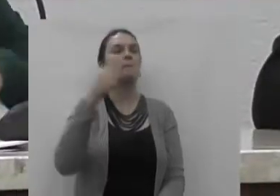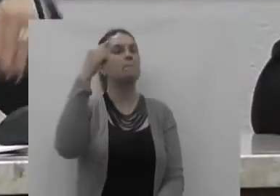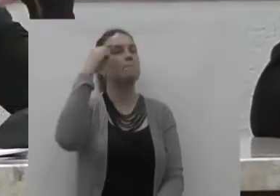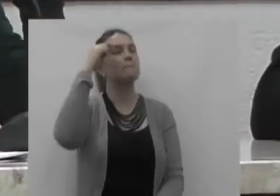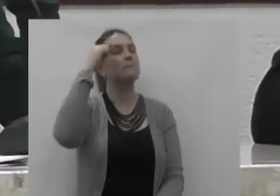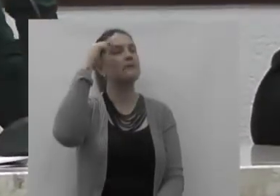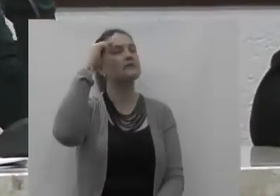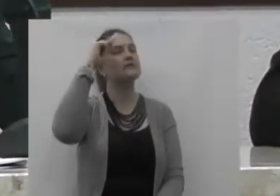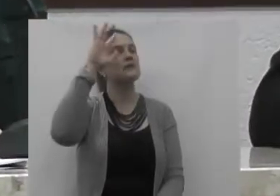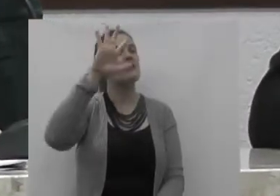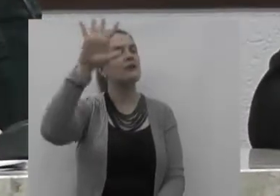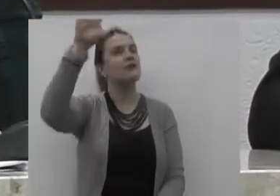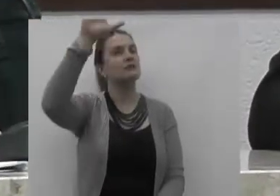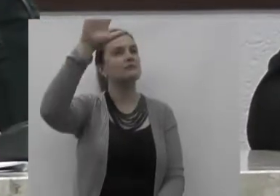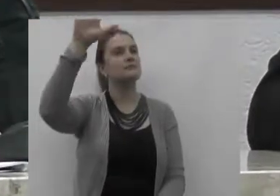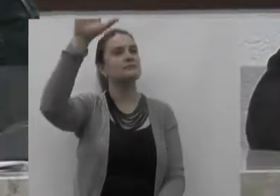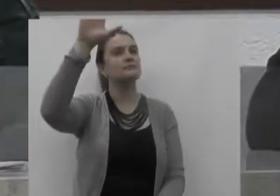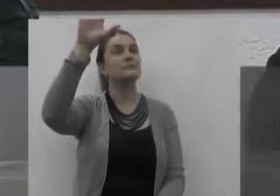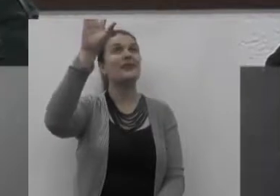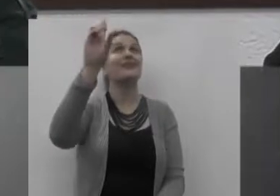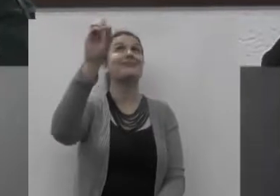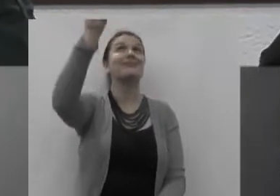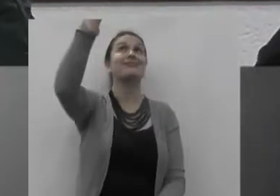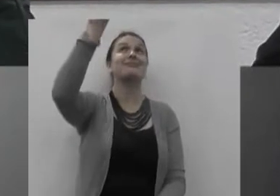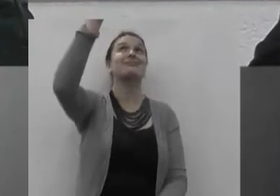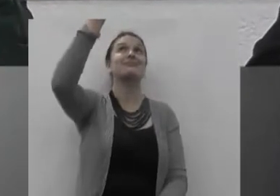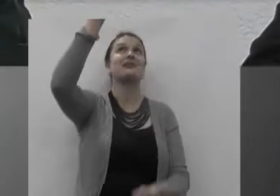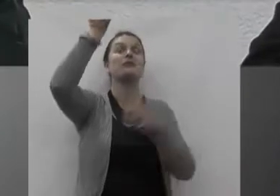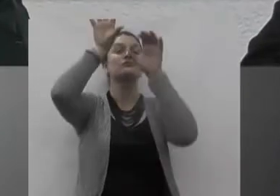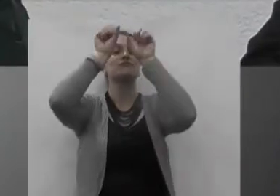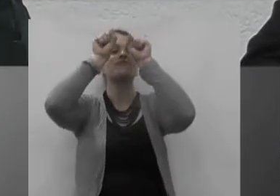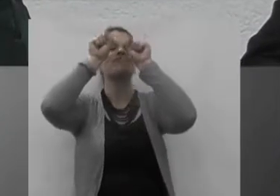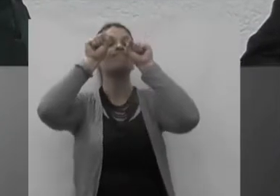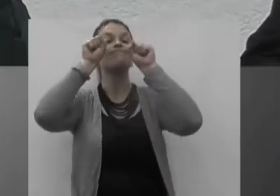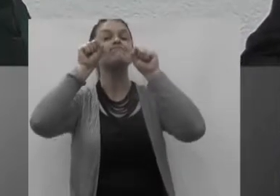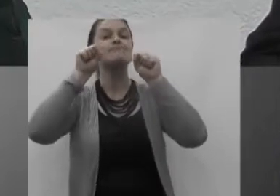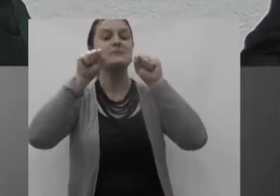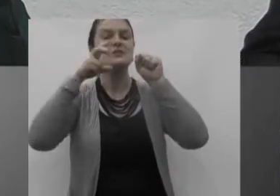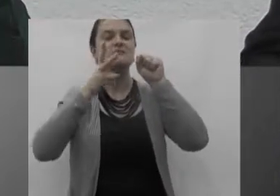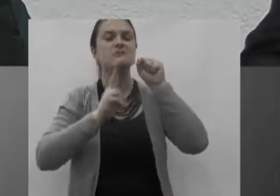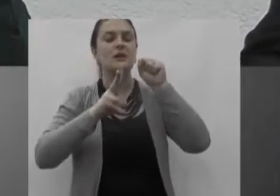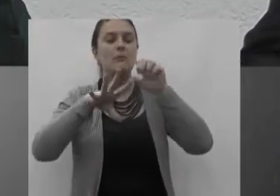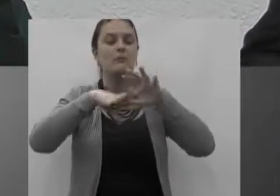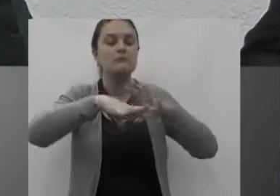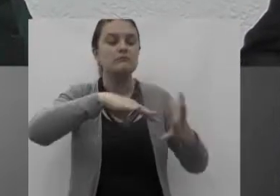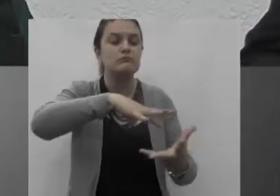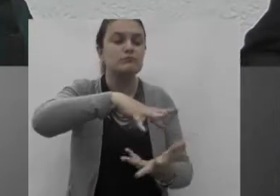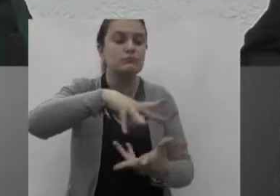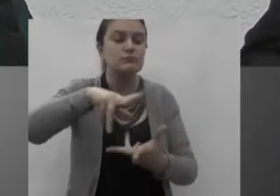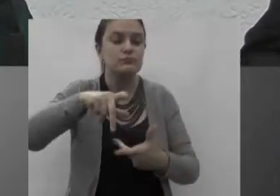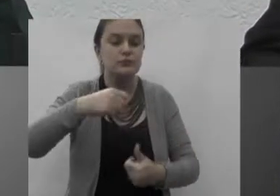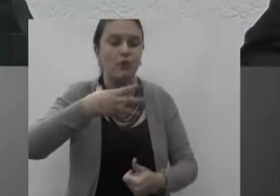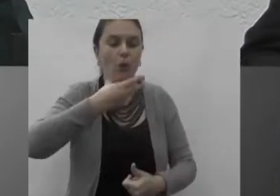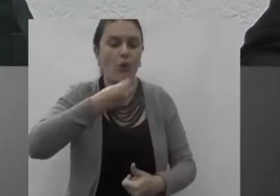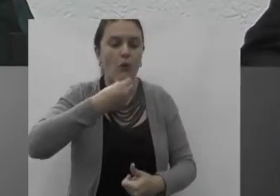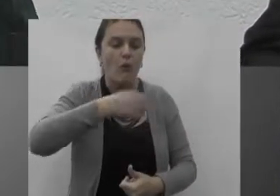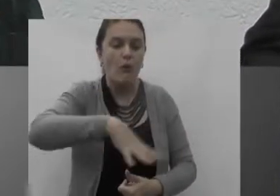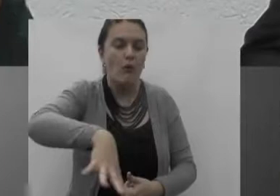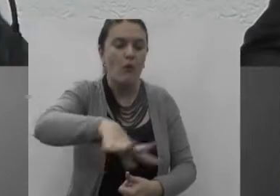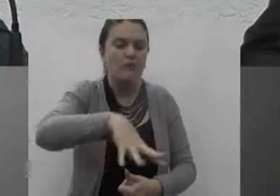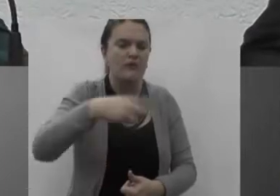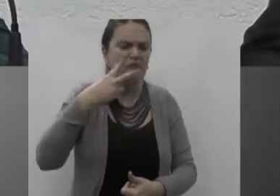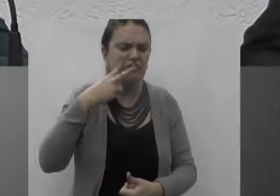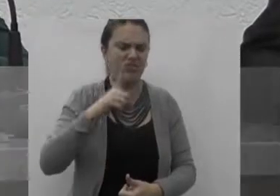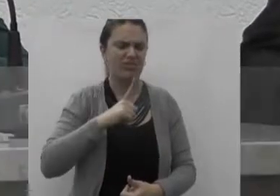Para refletir. O Senhor olhou desde os céus para os filhos dos homens, para ver se